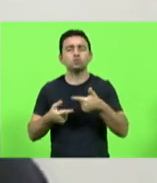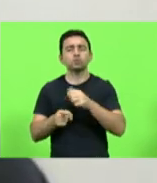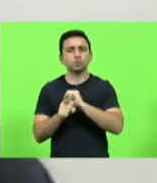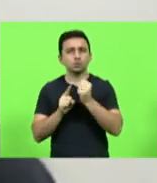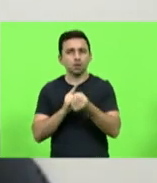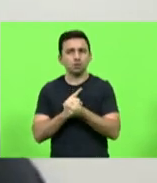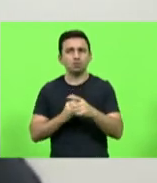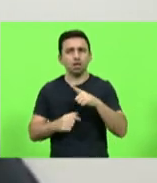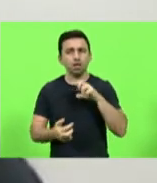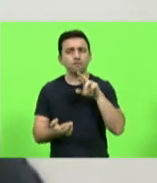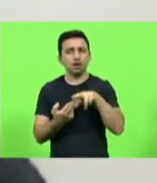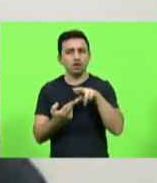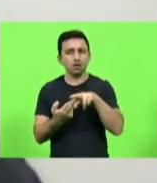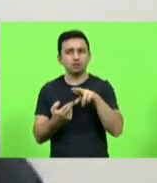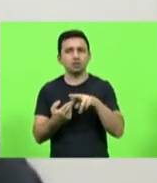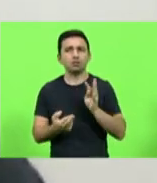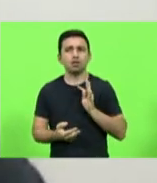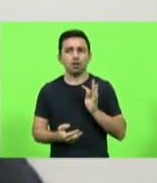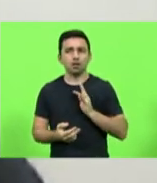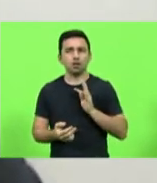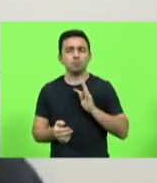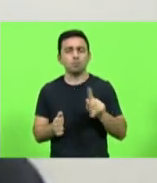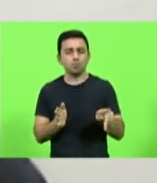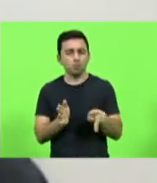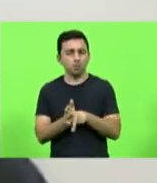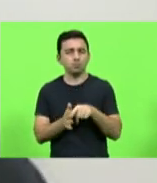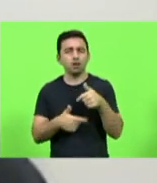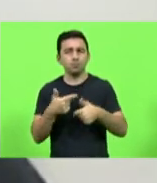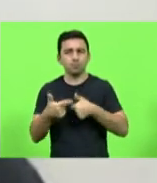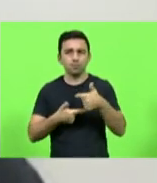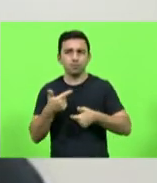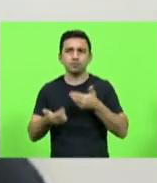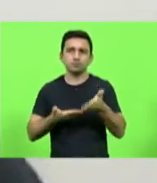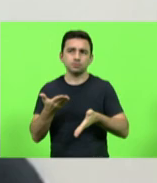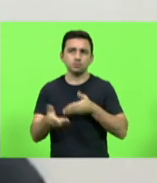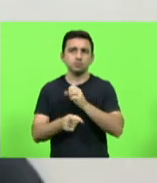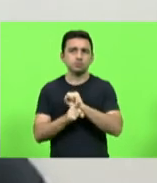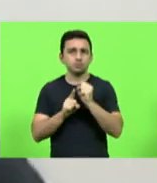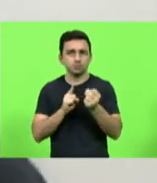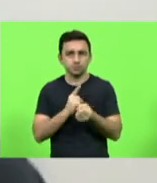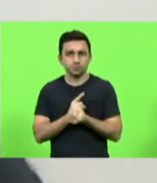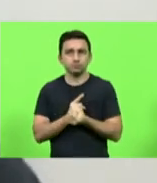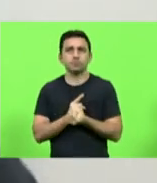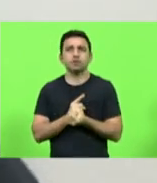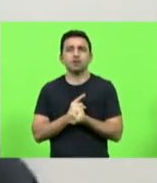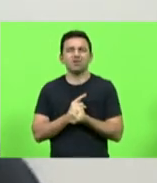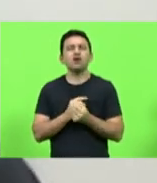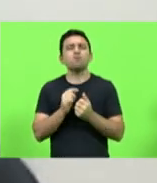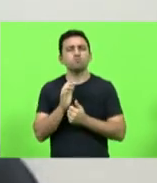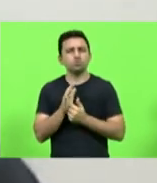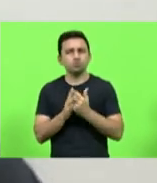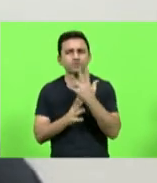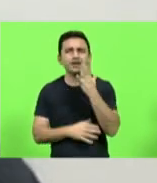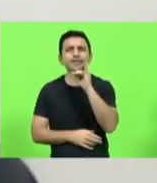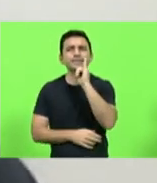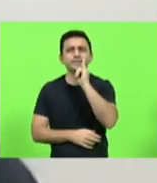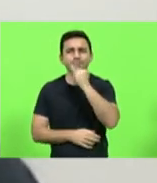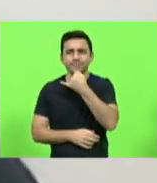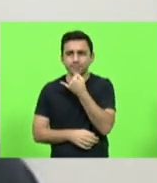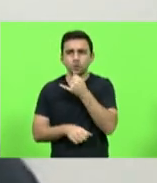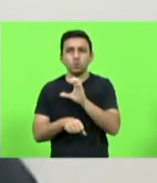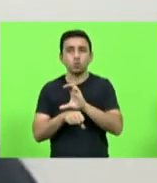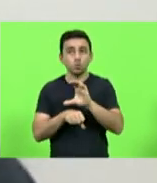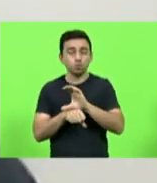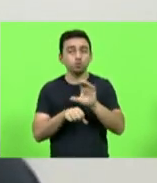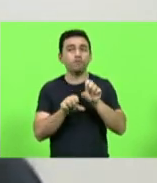técnicas para a atuação das psicólogas e das assistentes sociais na educação básica. Muitas vezes, infelizmente, os cursos de